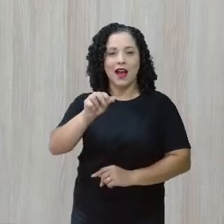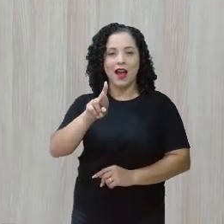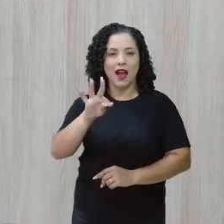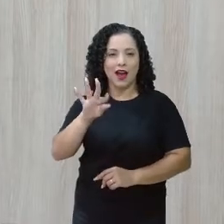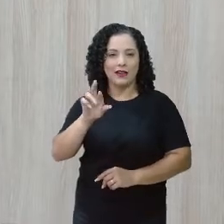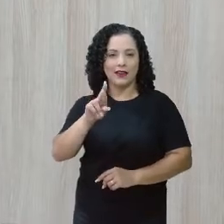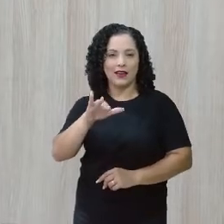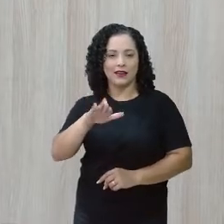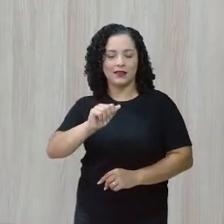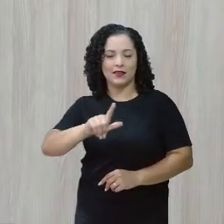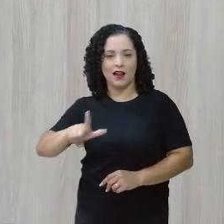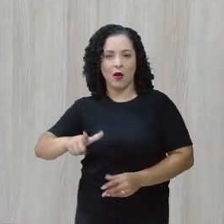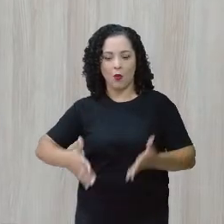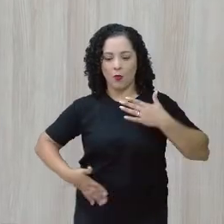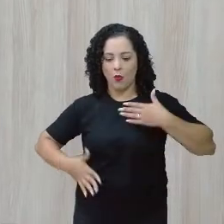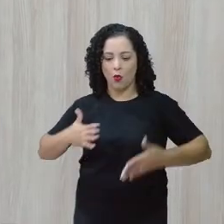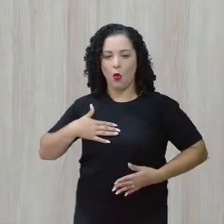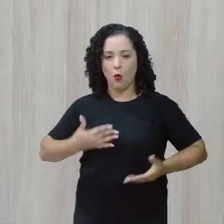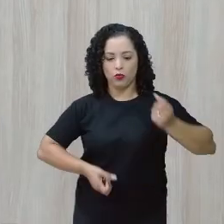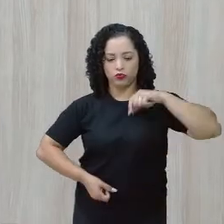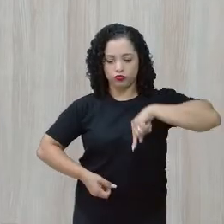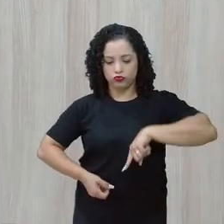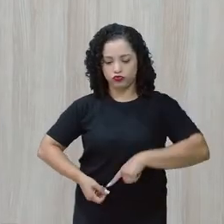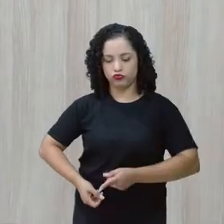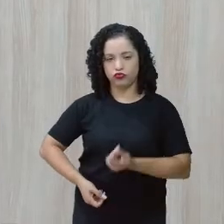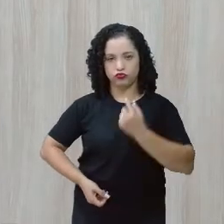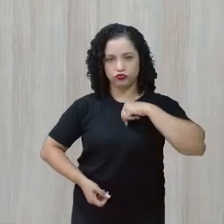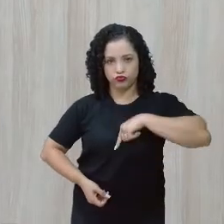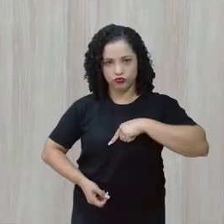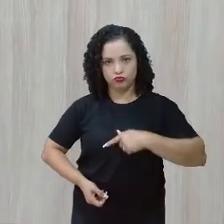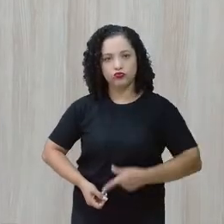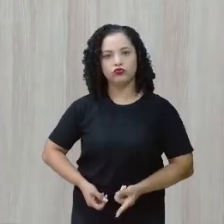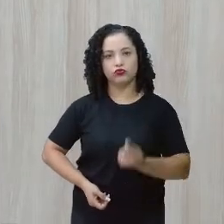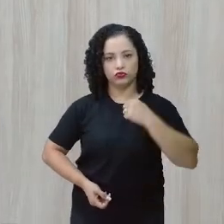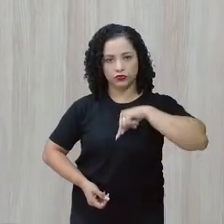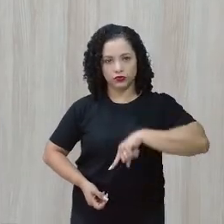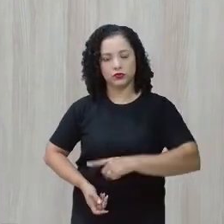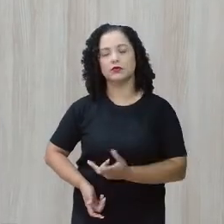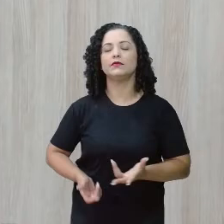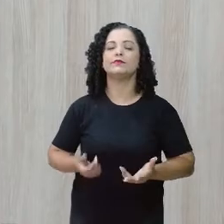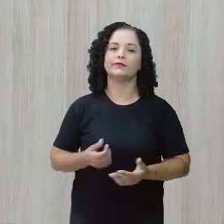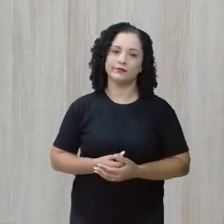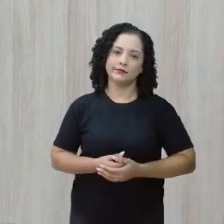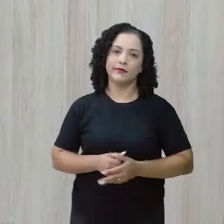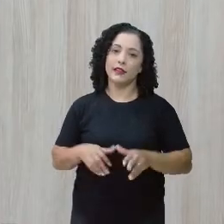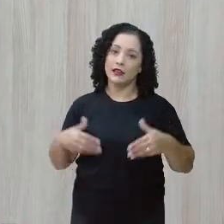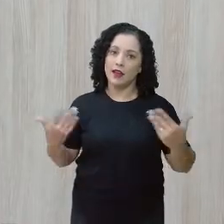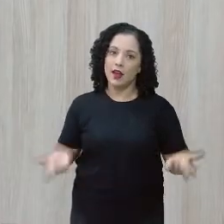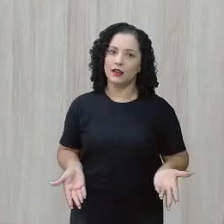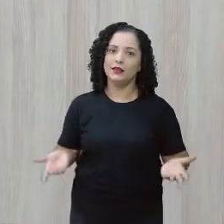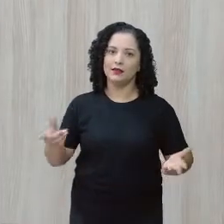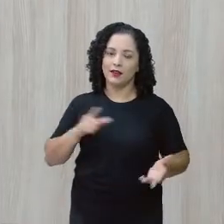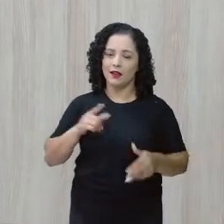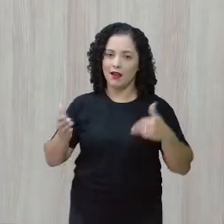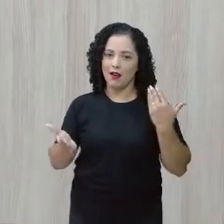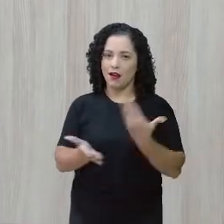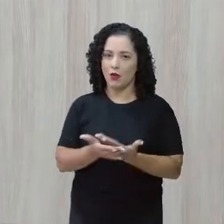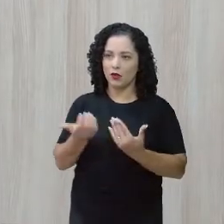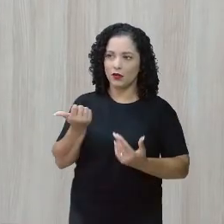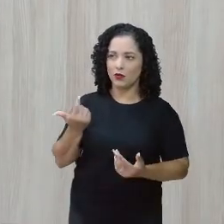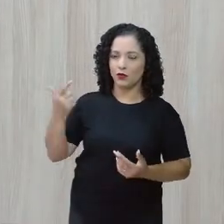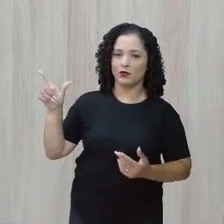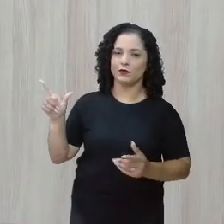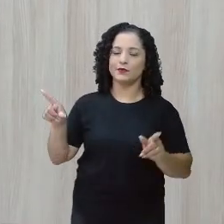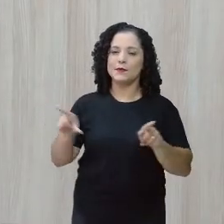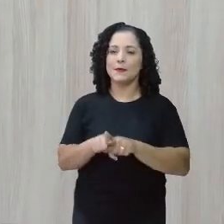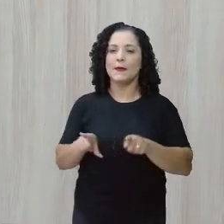e trazendo de volta para o coração as excretas. Então, essa seria aí a questão da nossa próxima. A outra, algumas